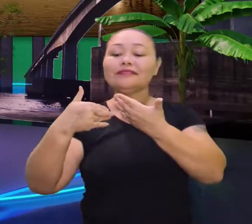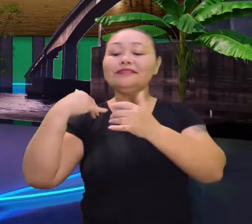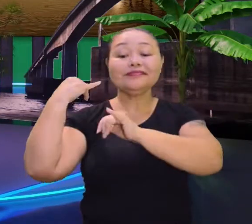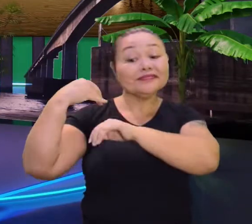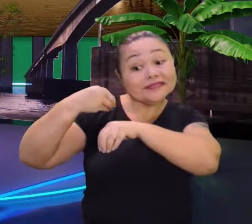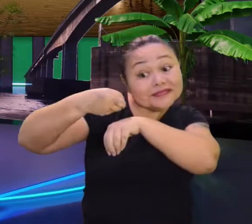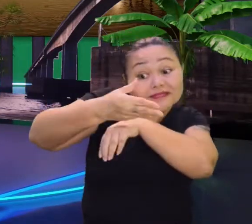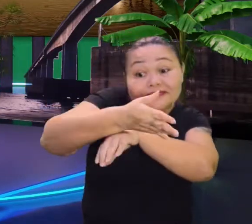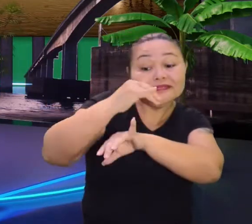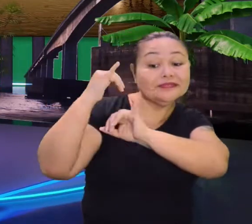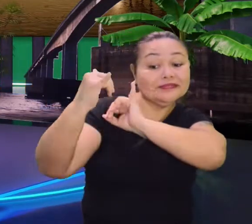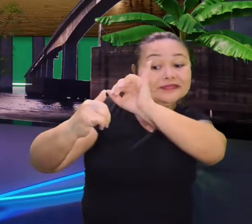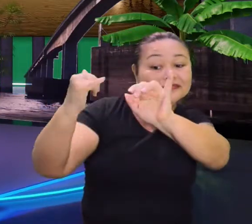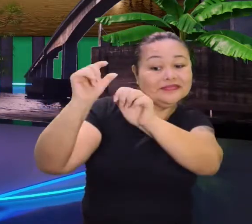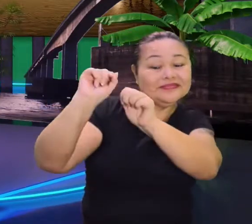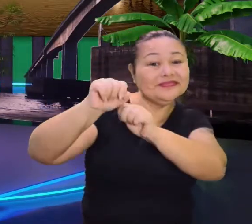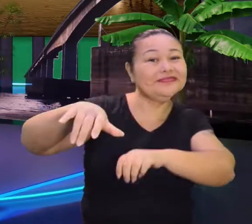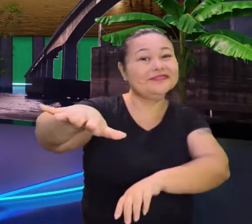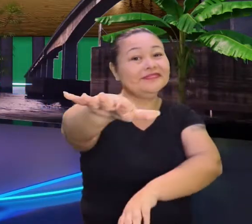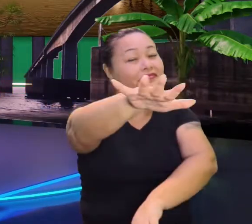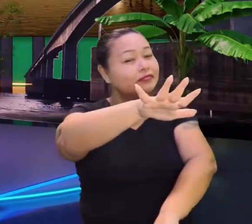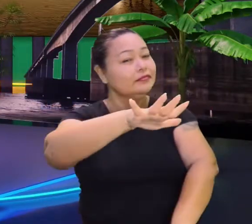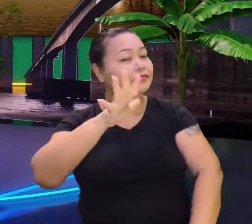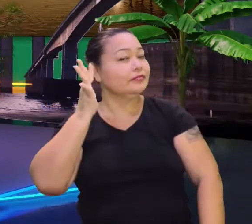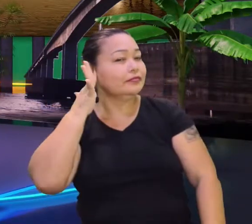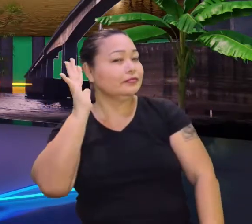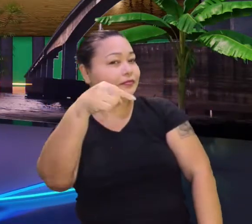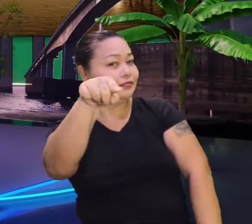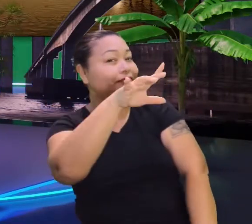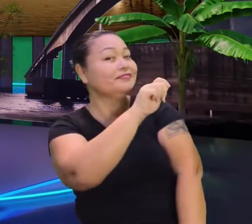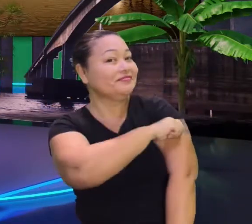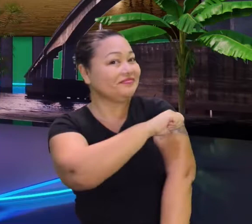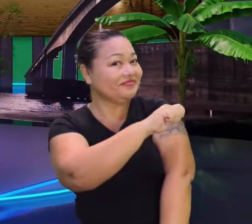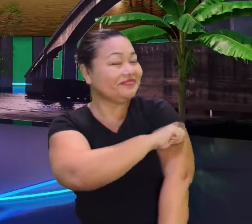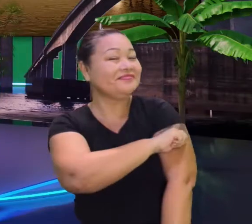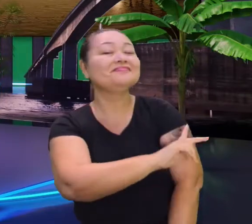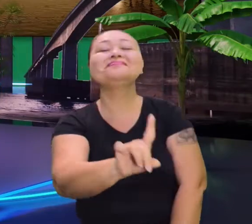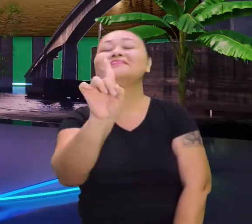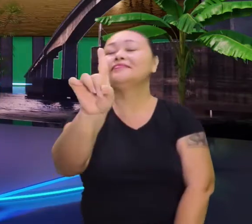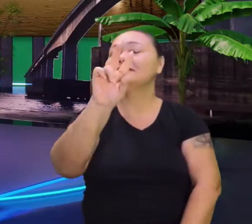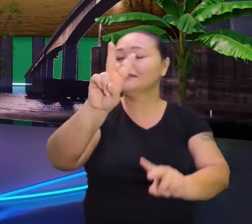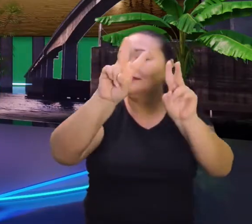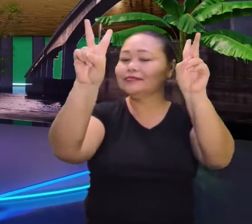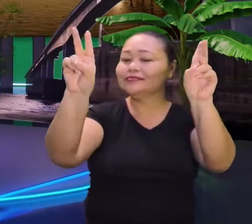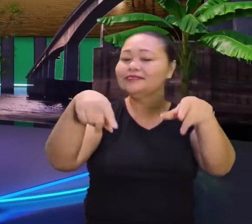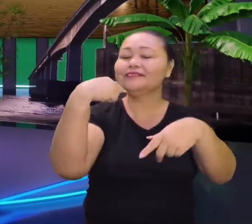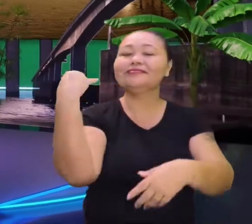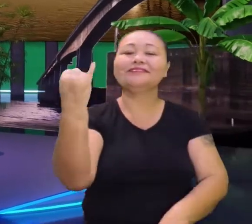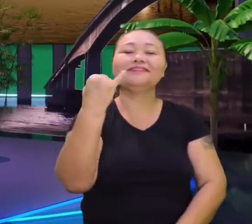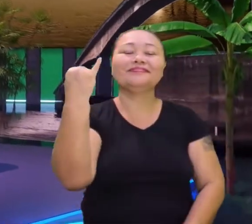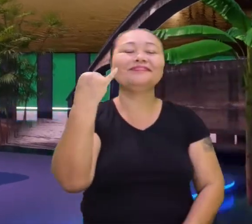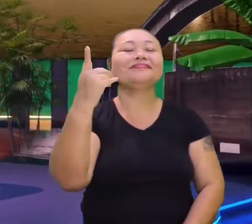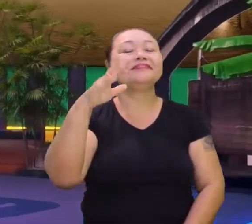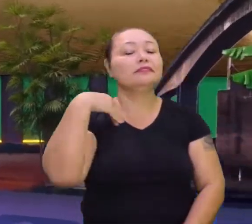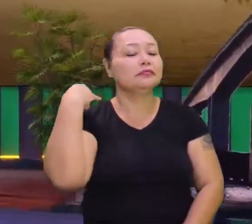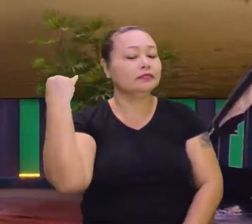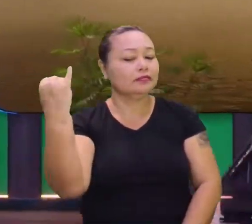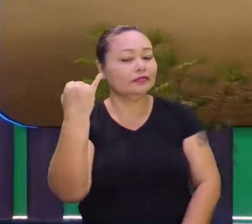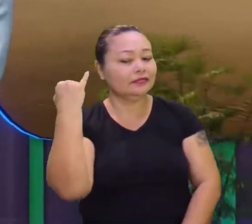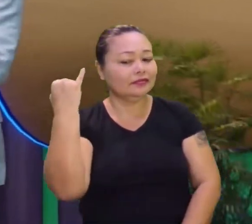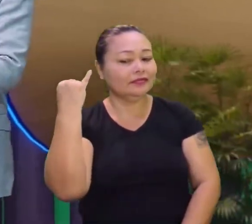mais informações para essa galerinha que é top, que são nossos alunos. E, Rogério, esse assunto ele é muito importante, hein? Com certeza.